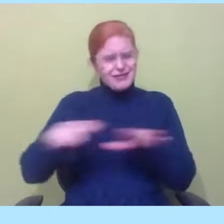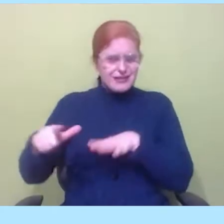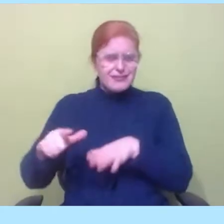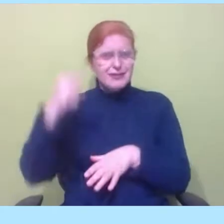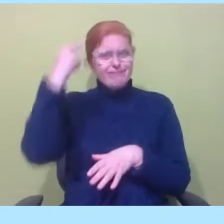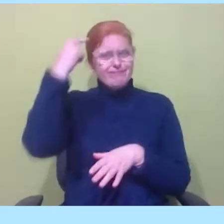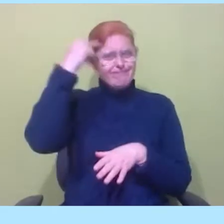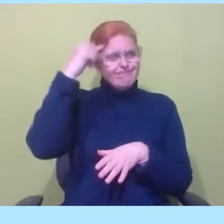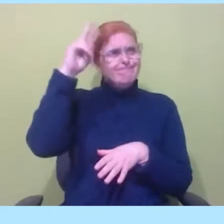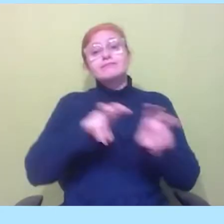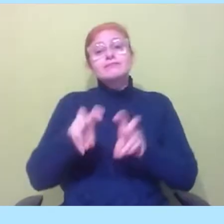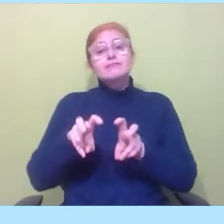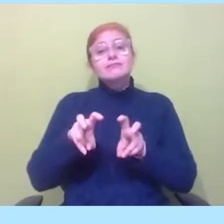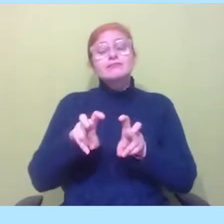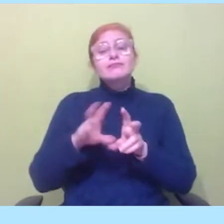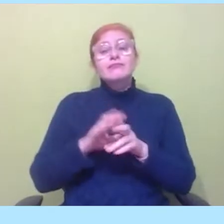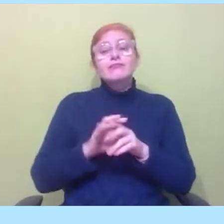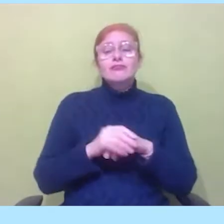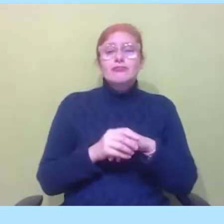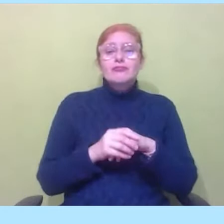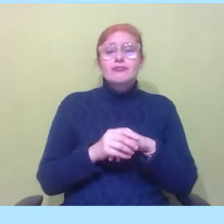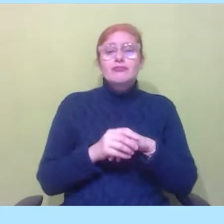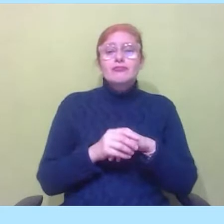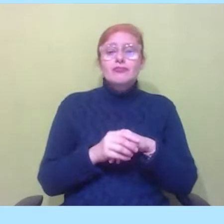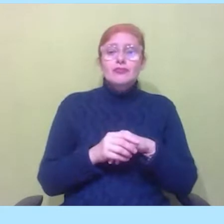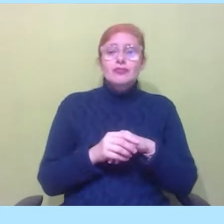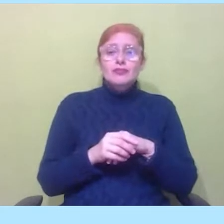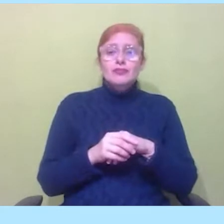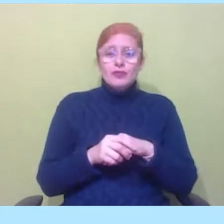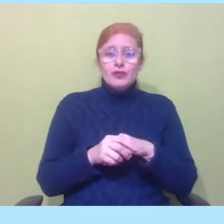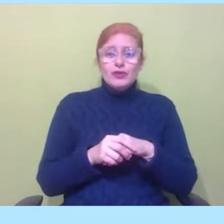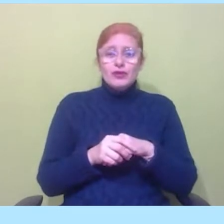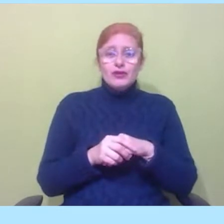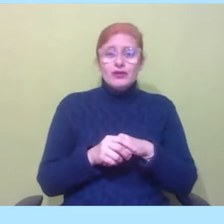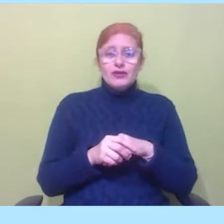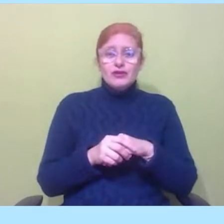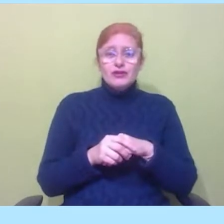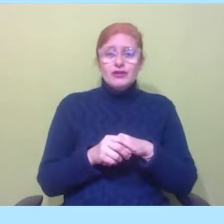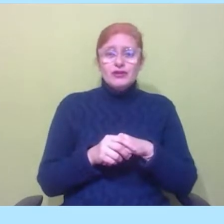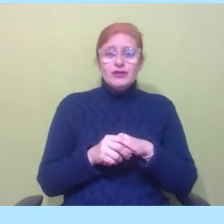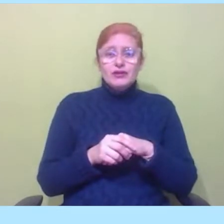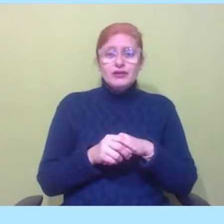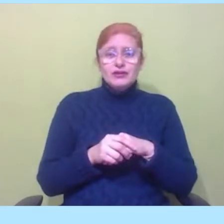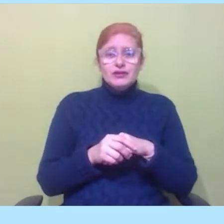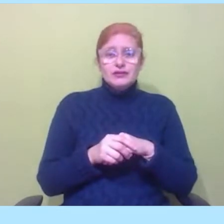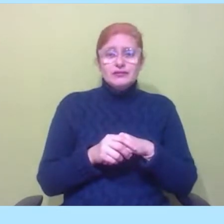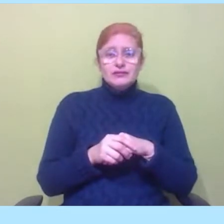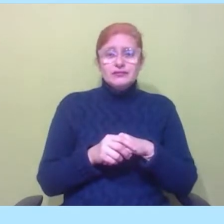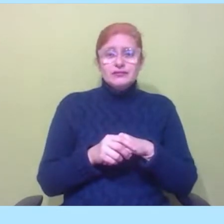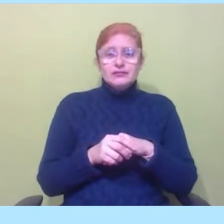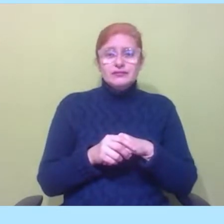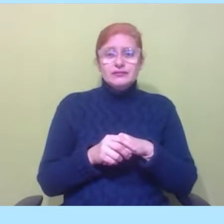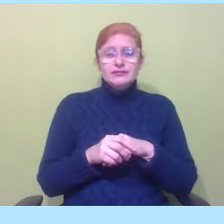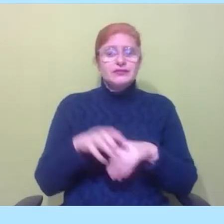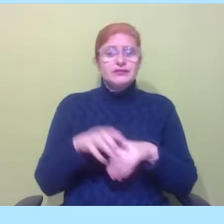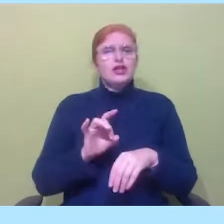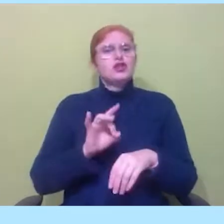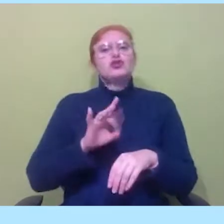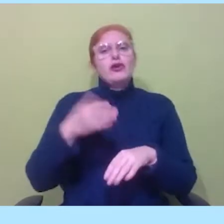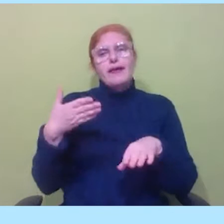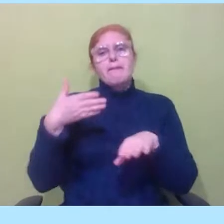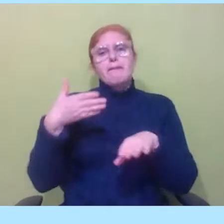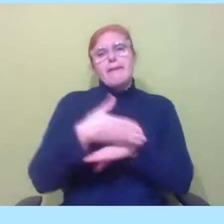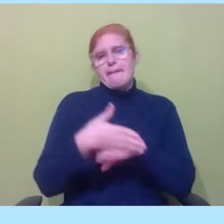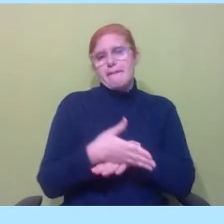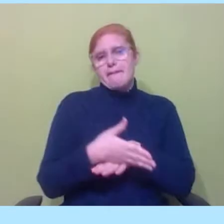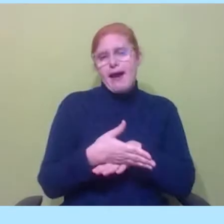sobre o quanto não só a gente está inserida num